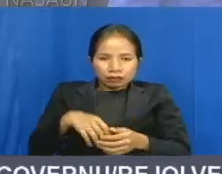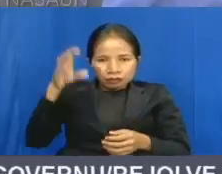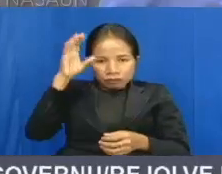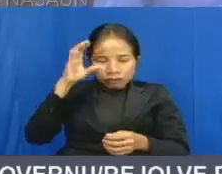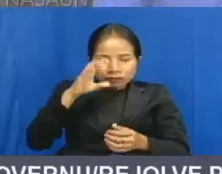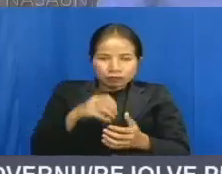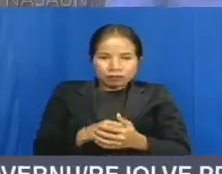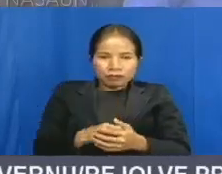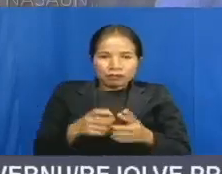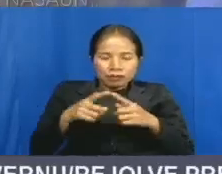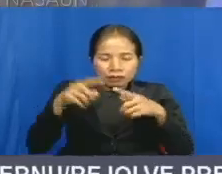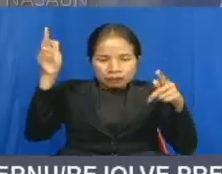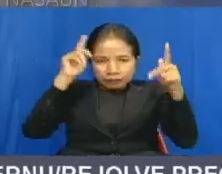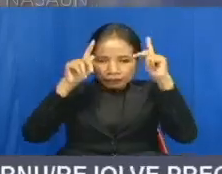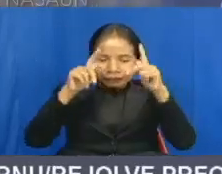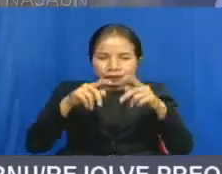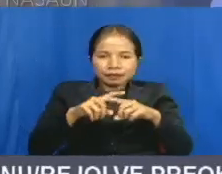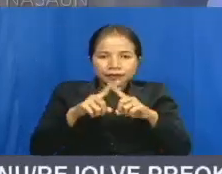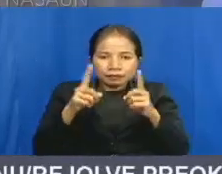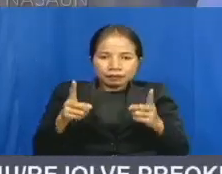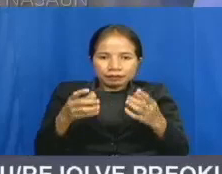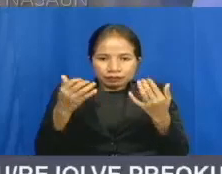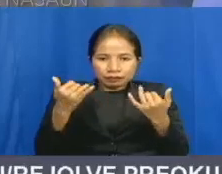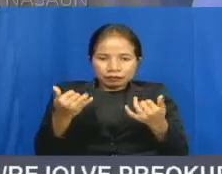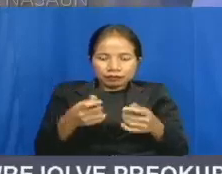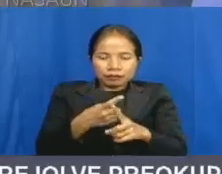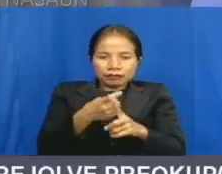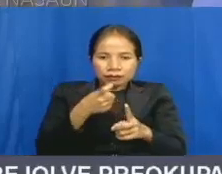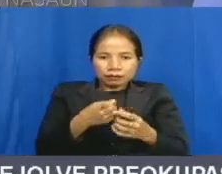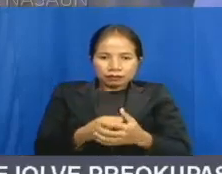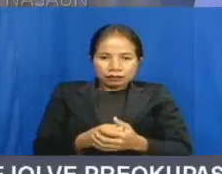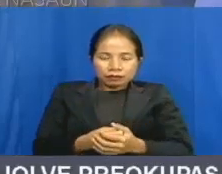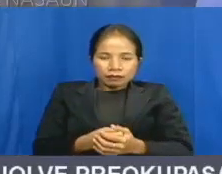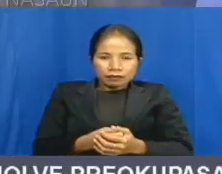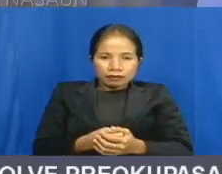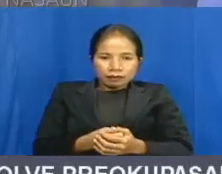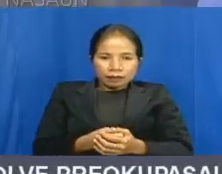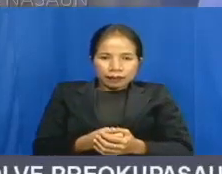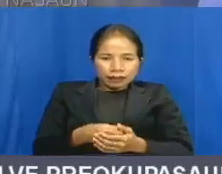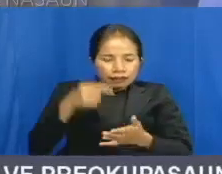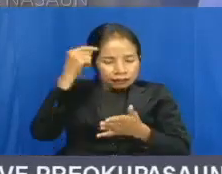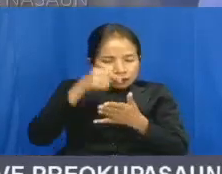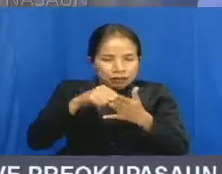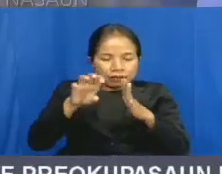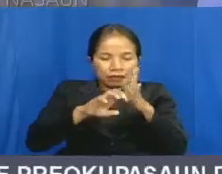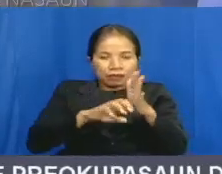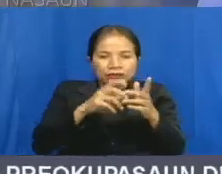vocacionado ba assunto né embaixador Adão no Rússia parte secretaria do ambiente o Funelais